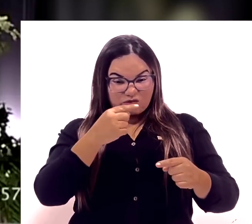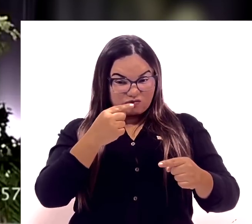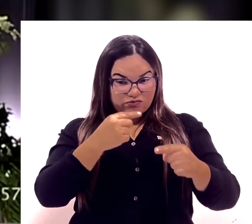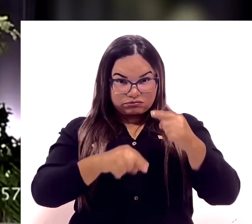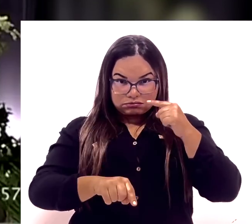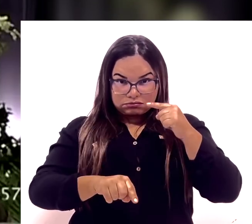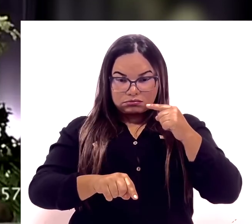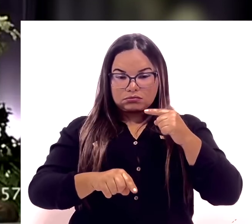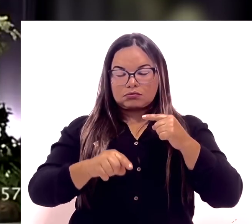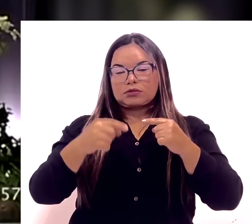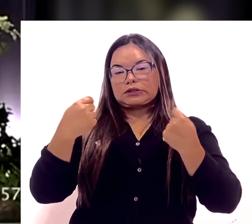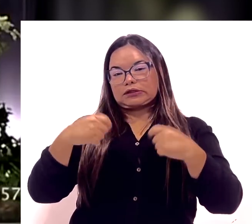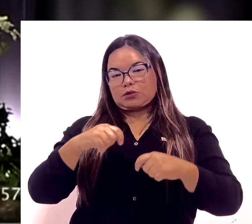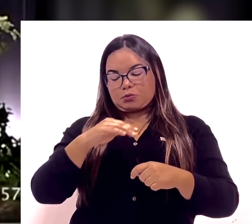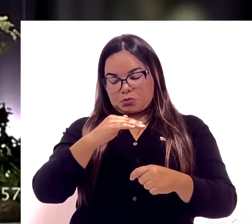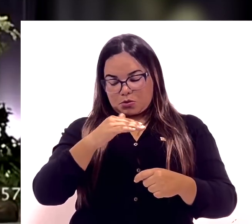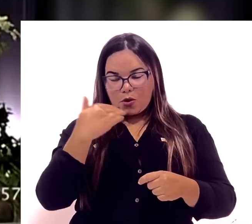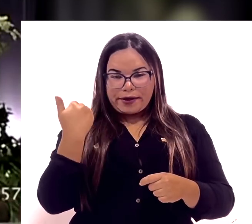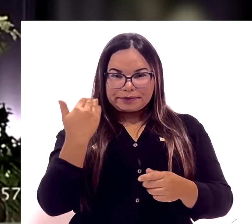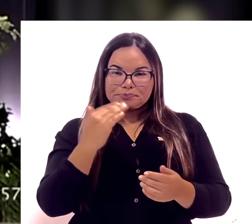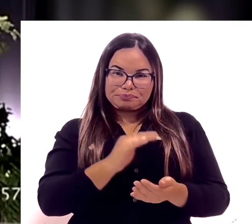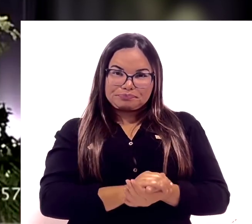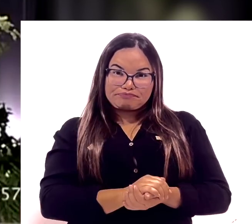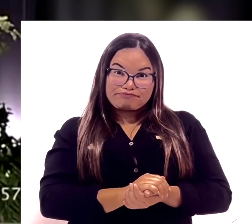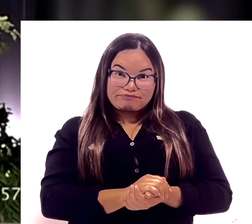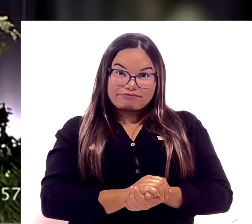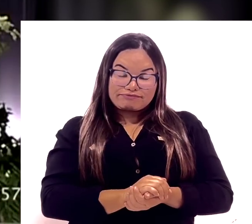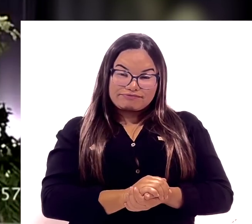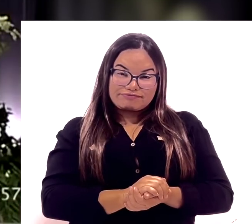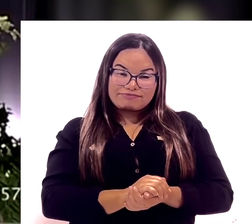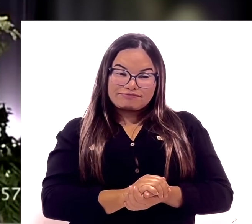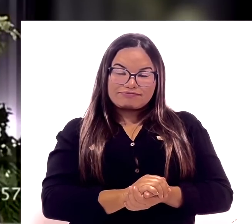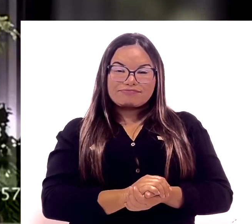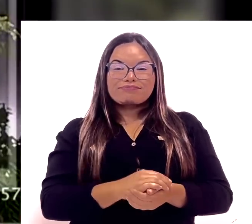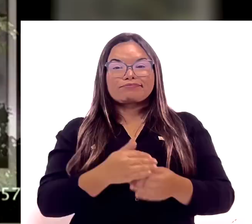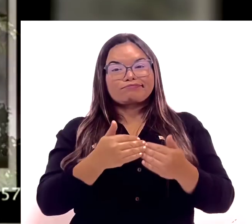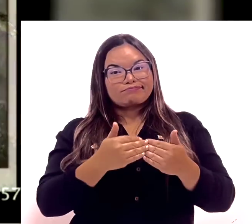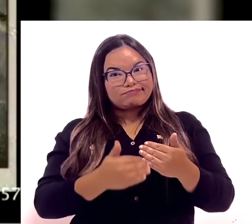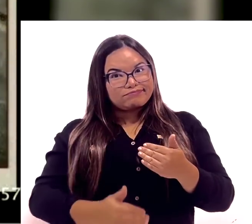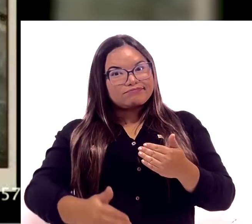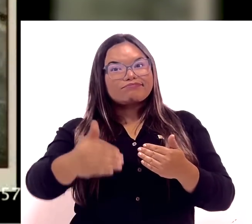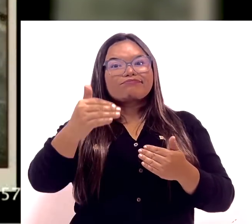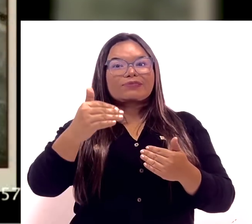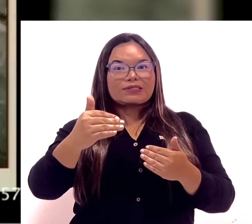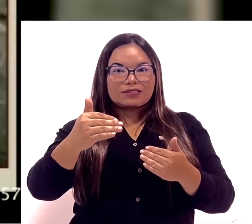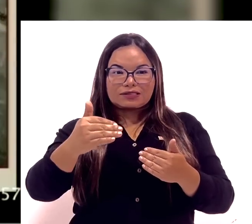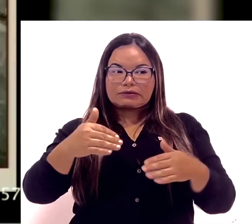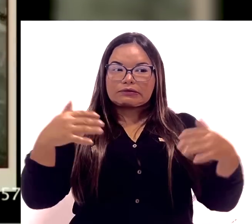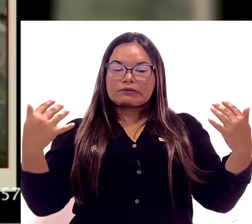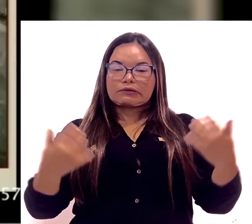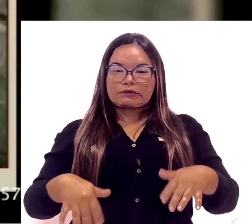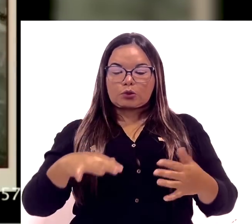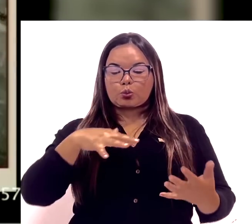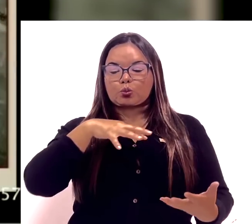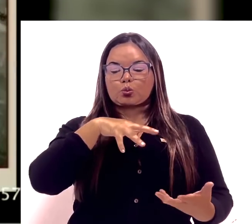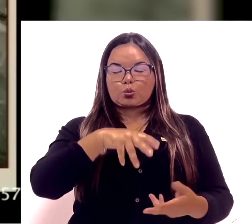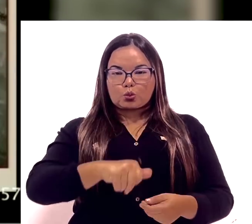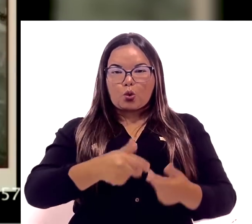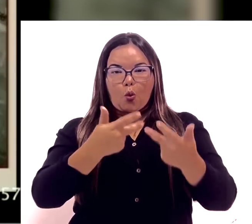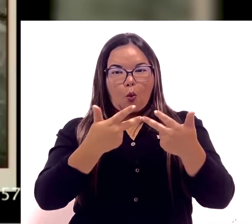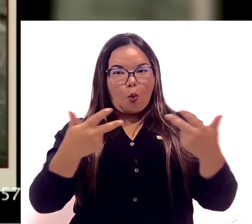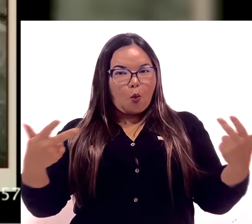você deve ser eliminado, deve ser erradicado. Bem, estamos avançando para momentos espantosos no mundo em que vivemos